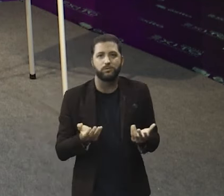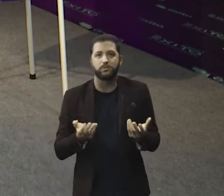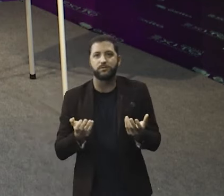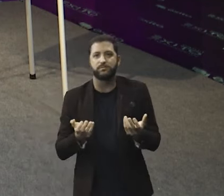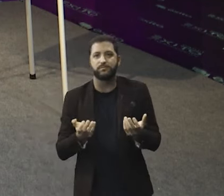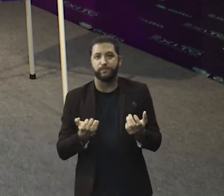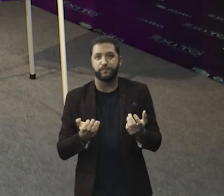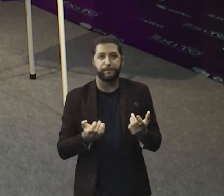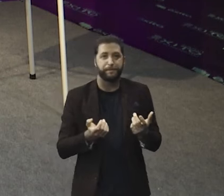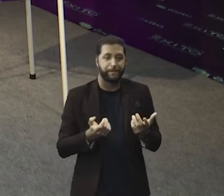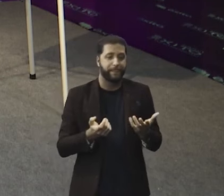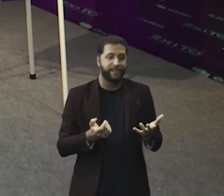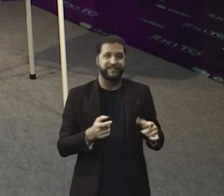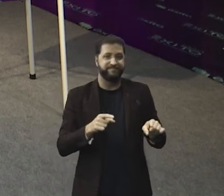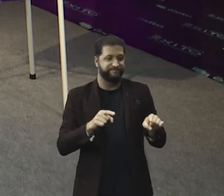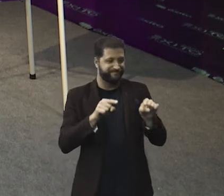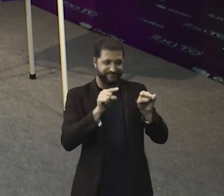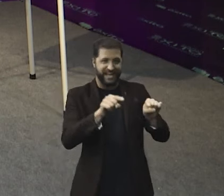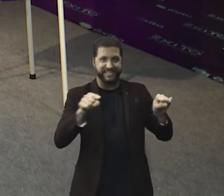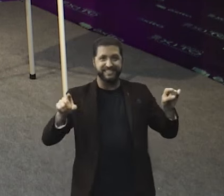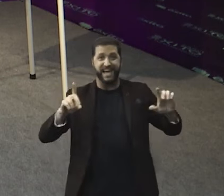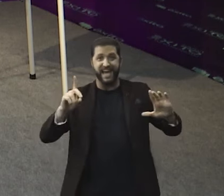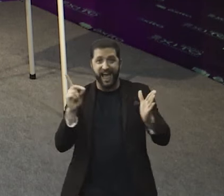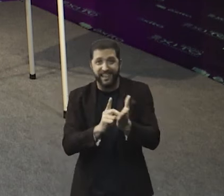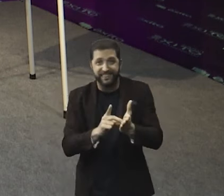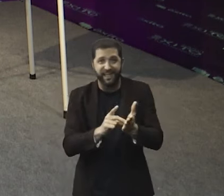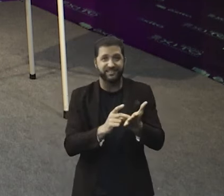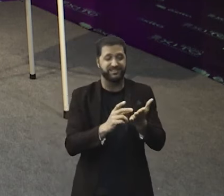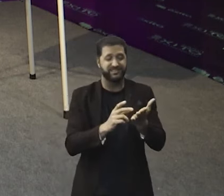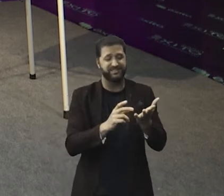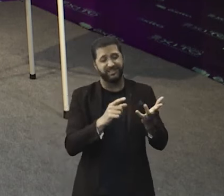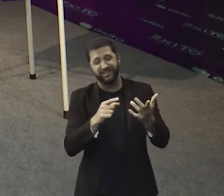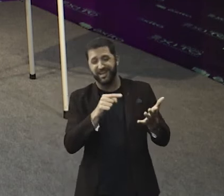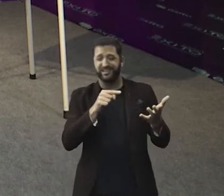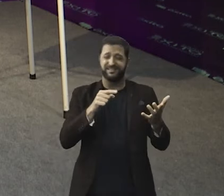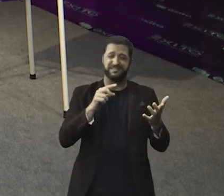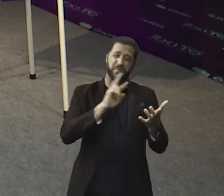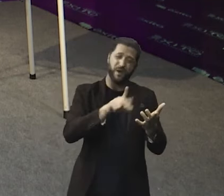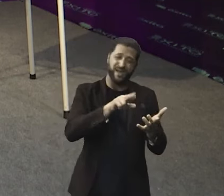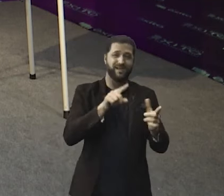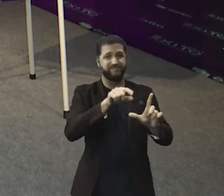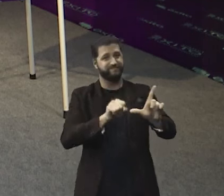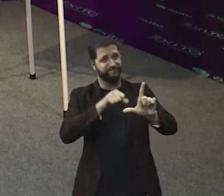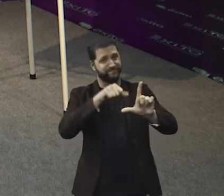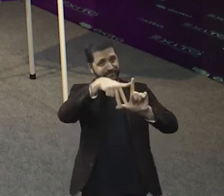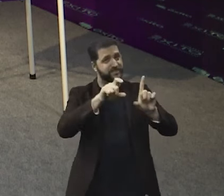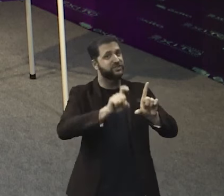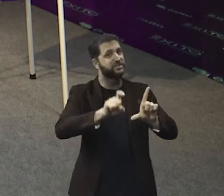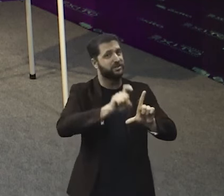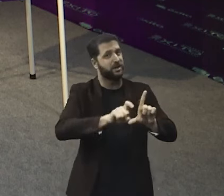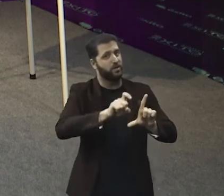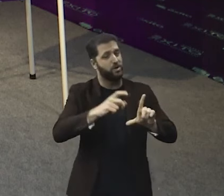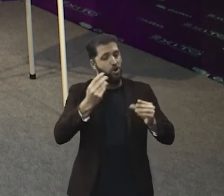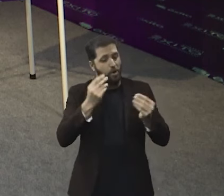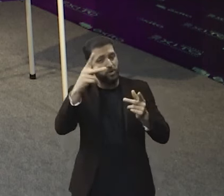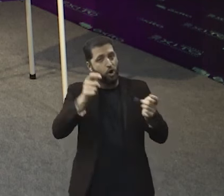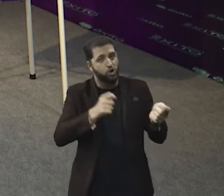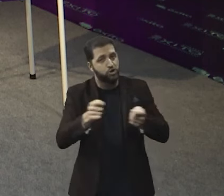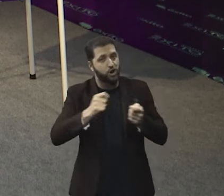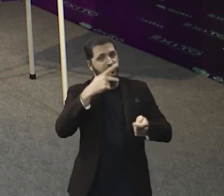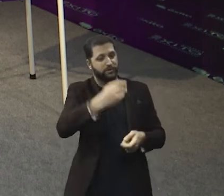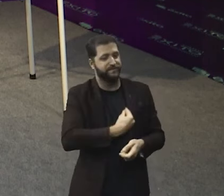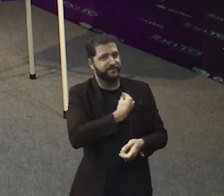realidade completamente virtual sem excesso como que vai fazer você conduzir a sua realidade Humana porque